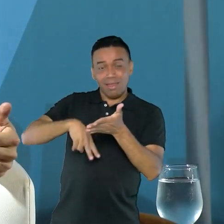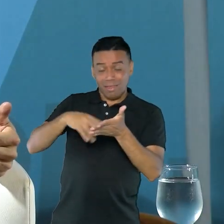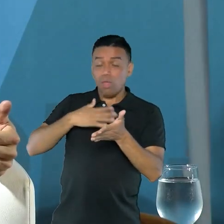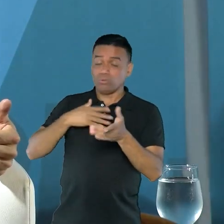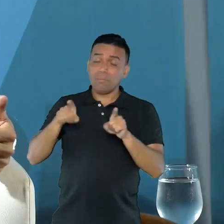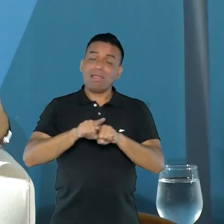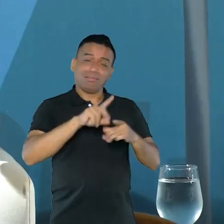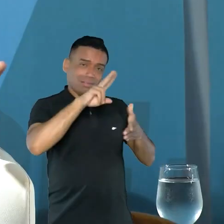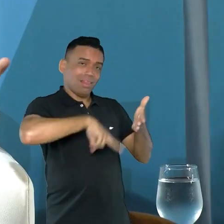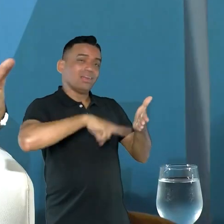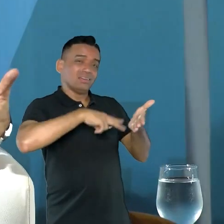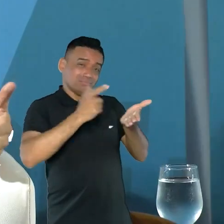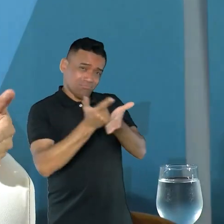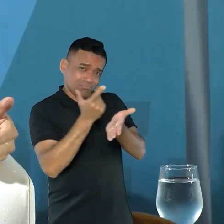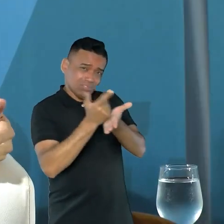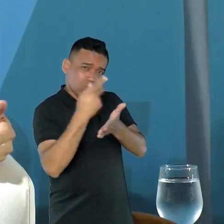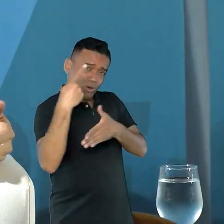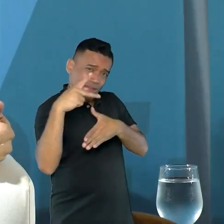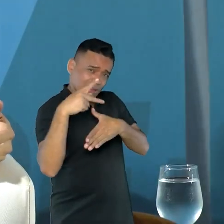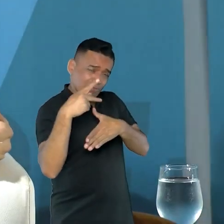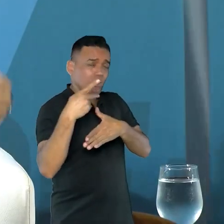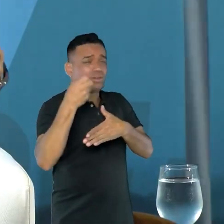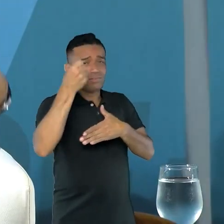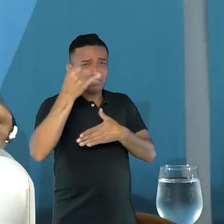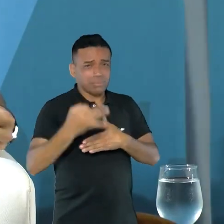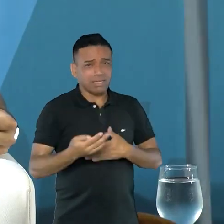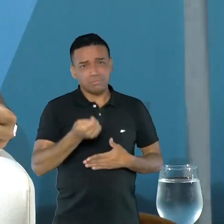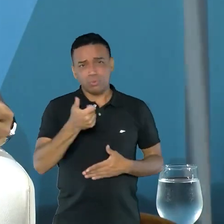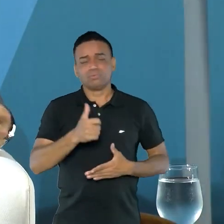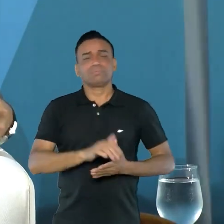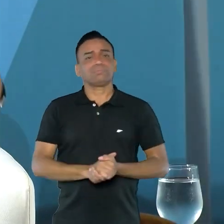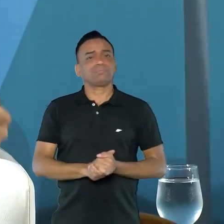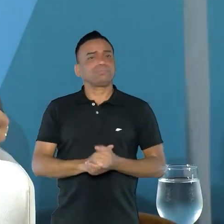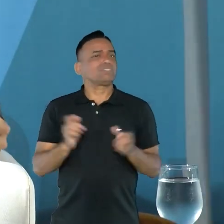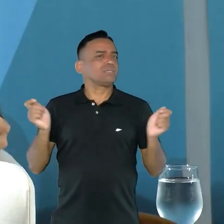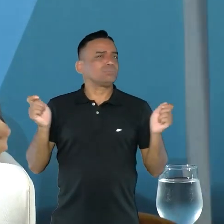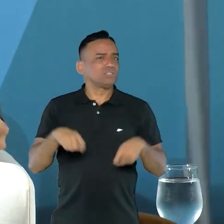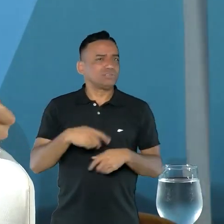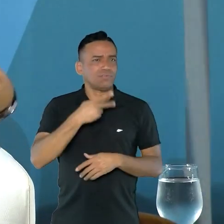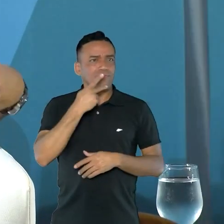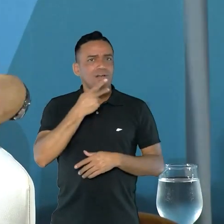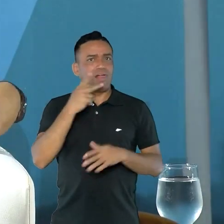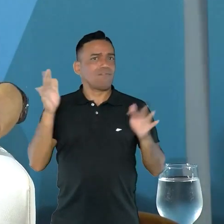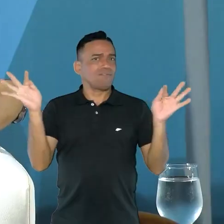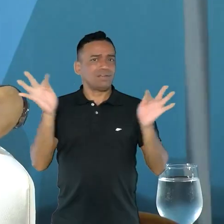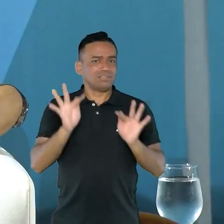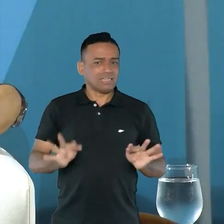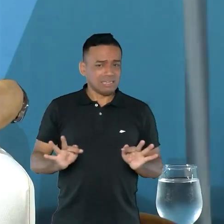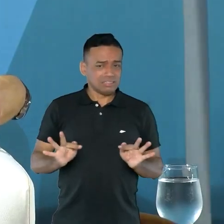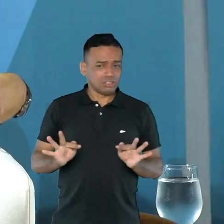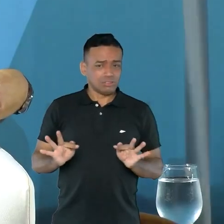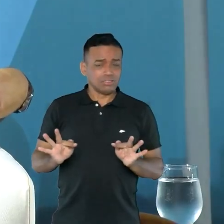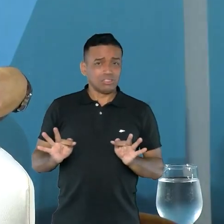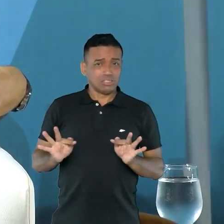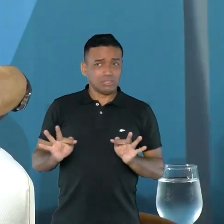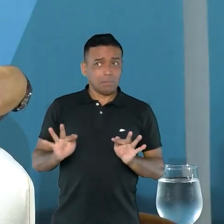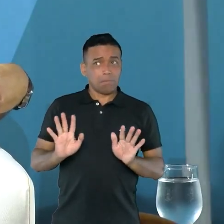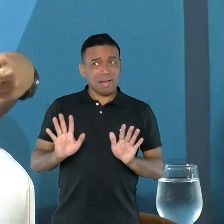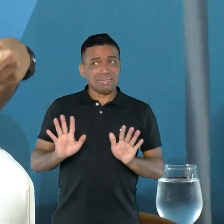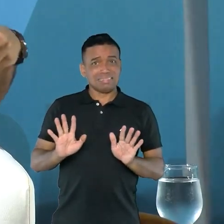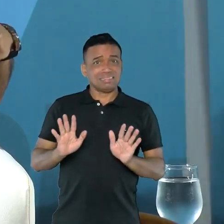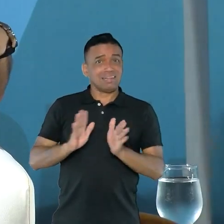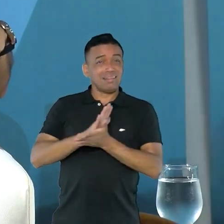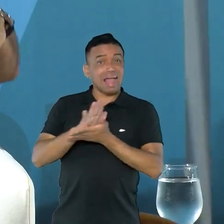deles. Então, queria te ouvir um pouco sobre isso. Assim. É possível falar de felicidade sem falar de amor?